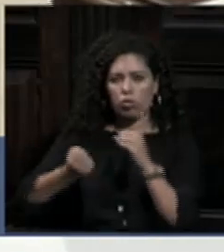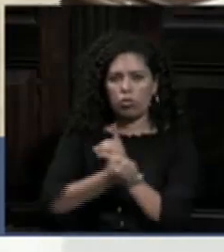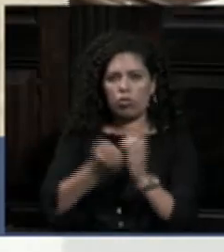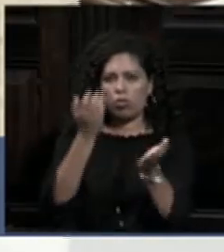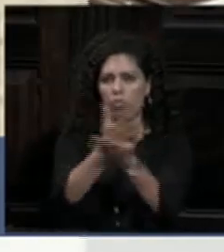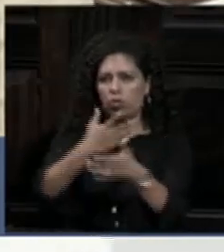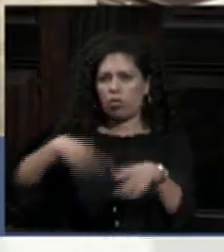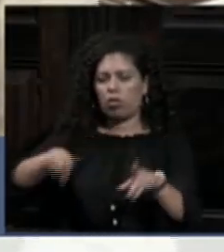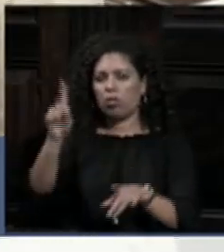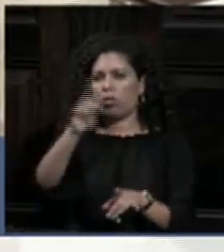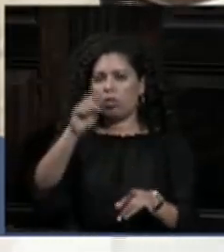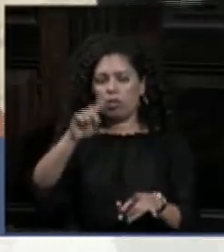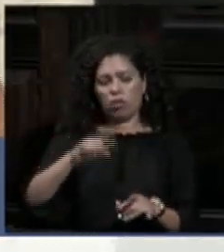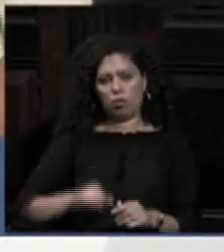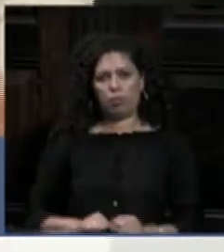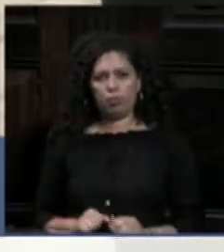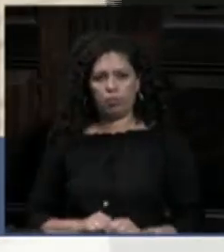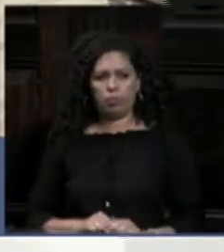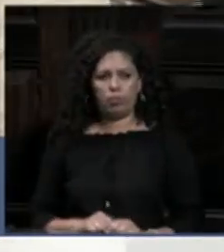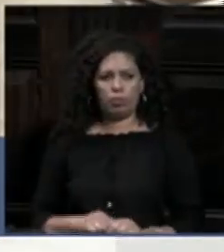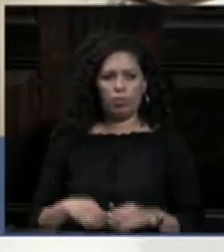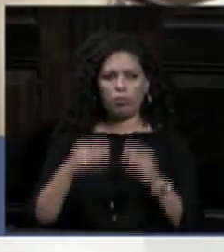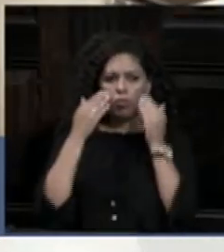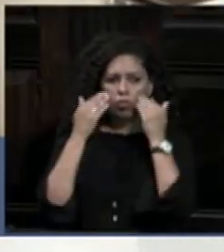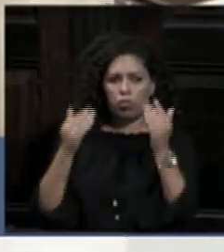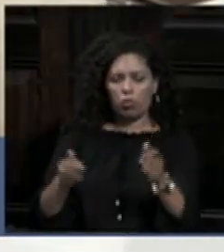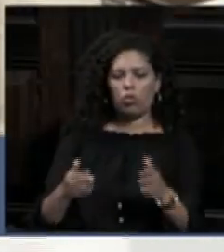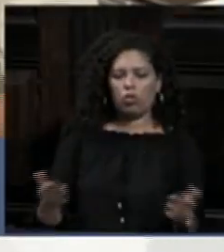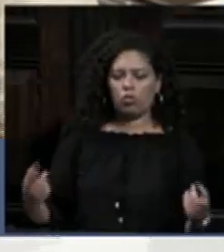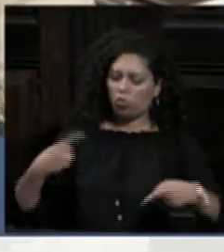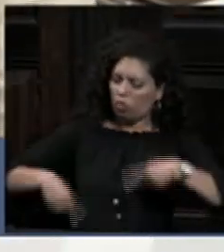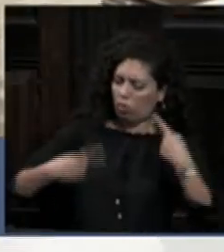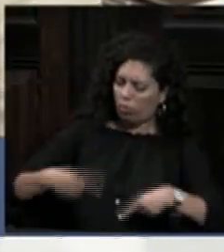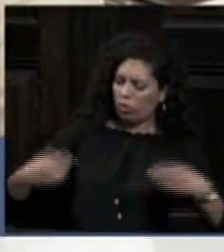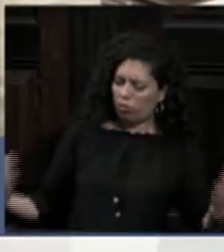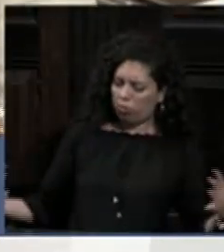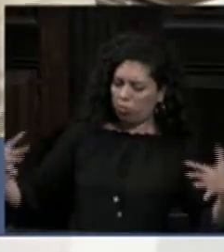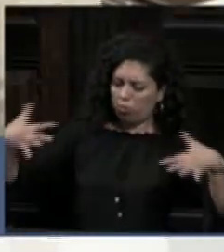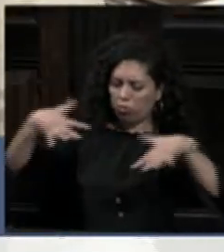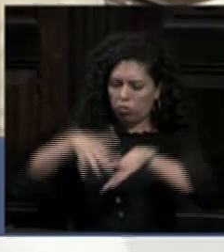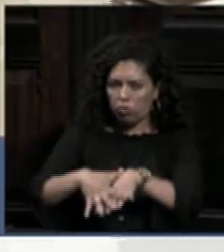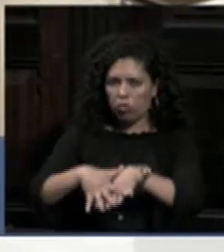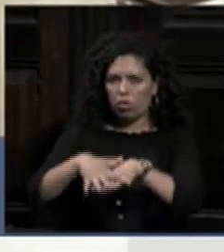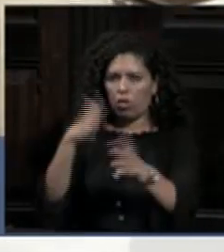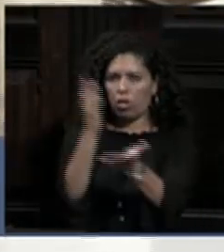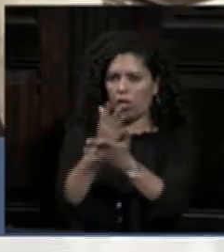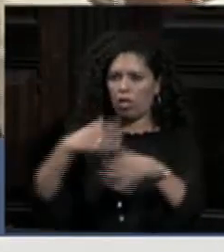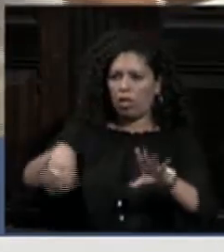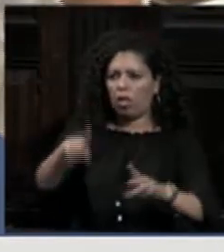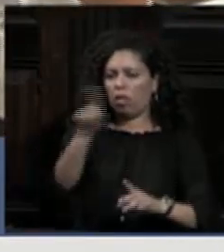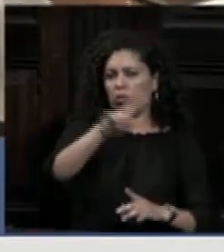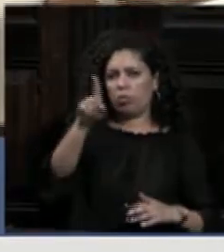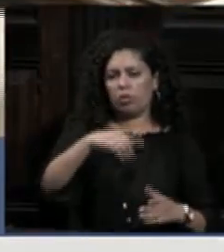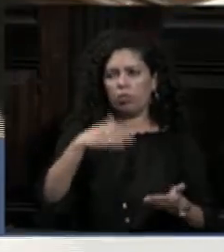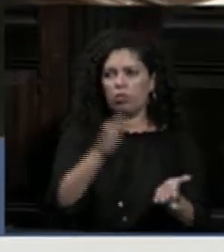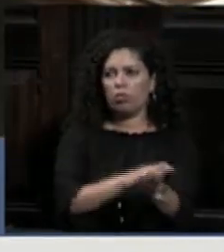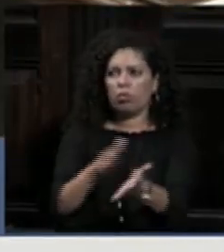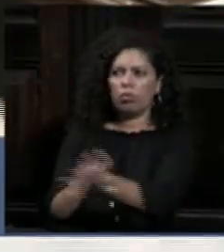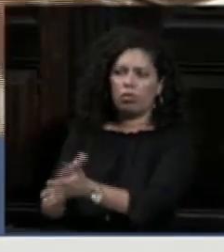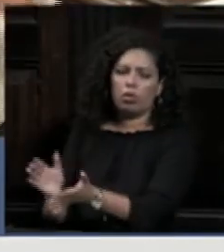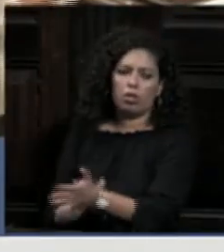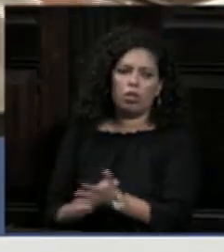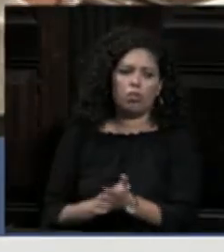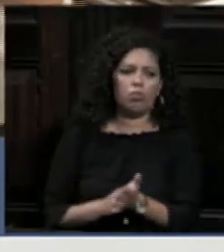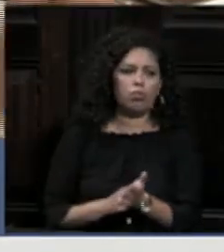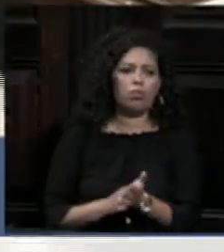faz com que essa política de inclusão não acabe no ano de 2018 então parabéns a todos nós